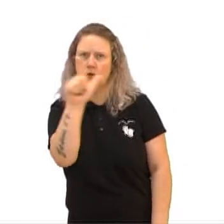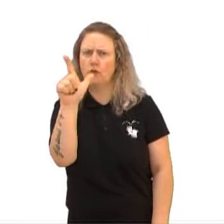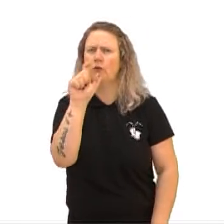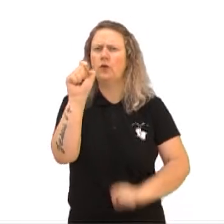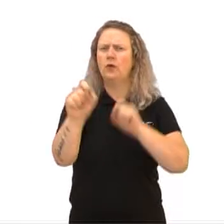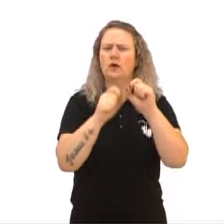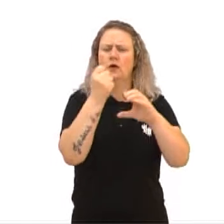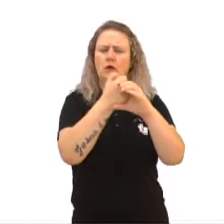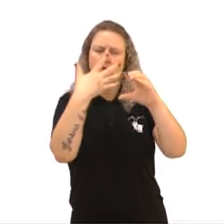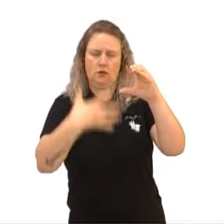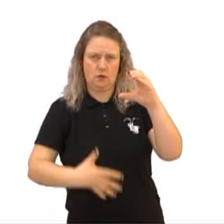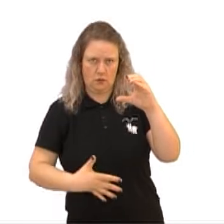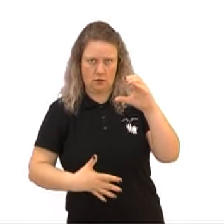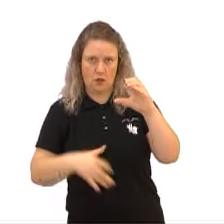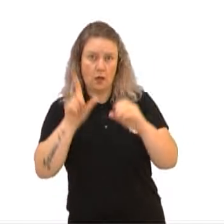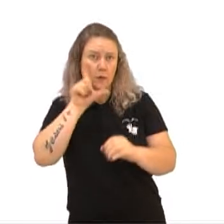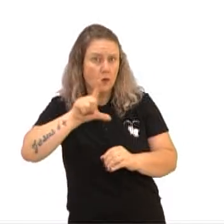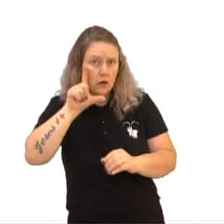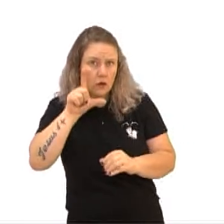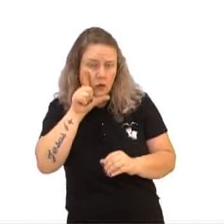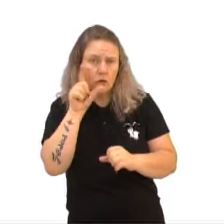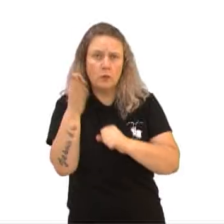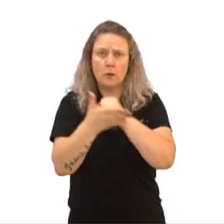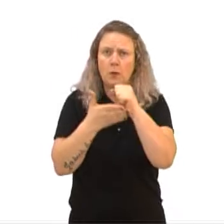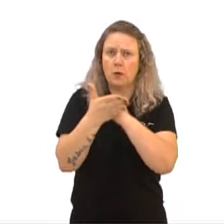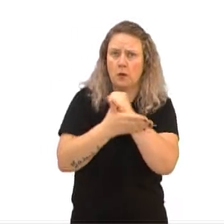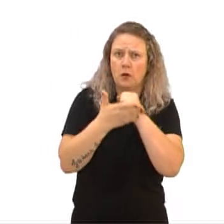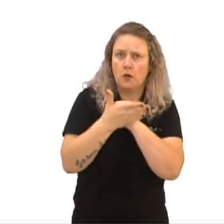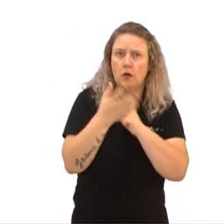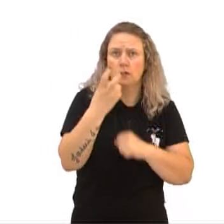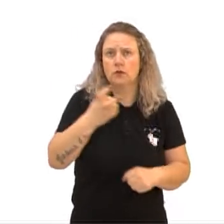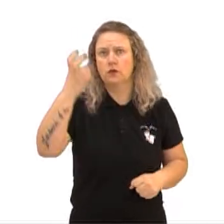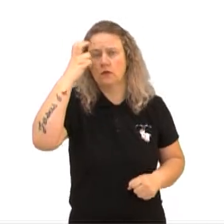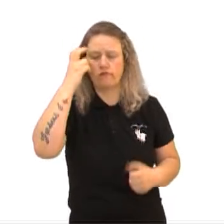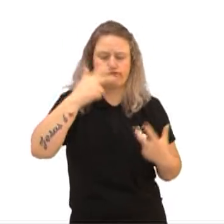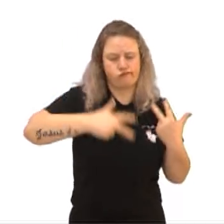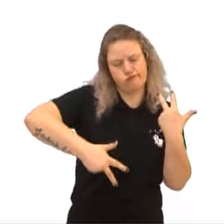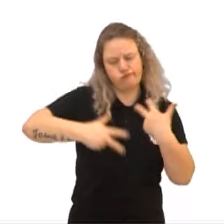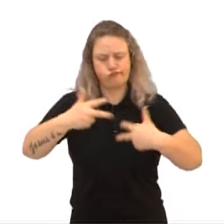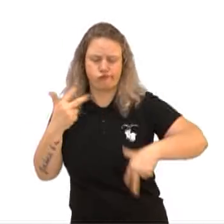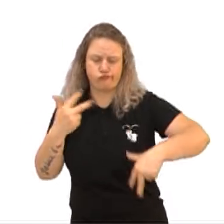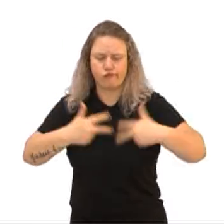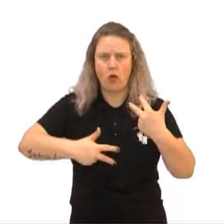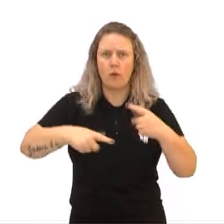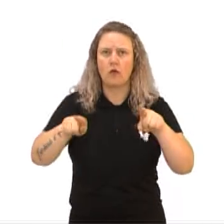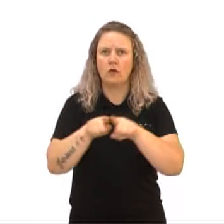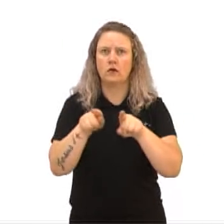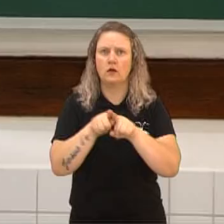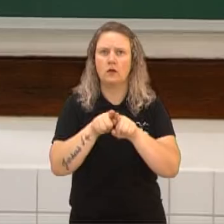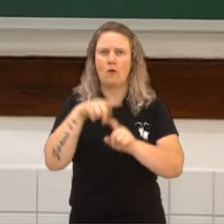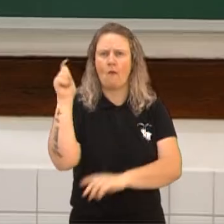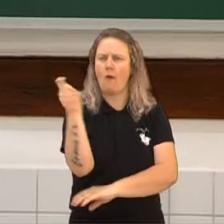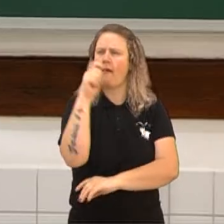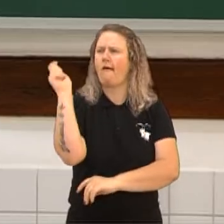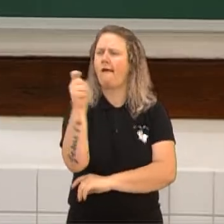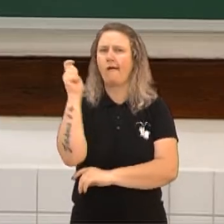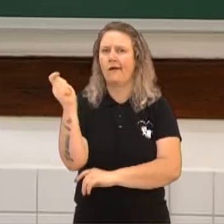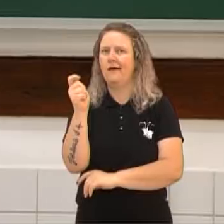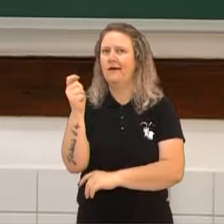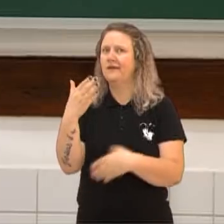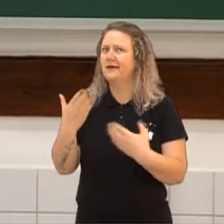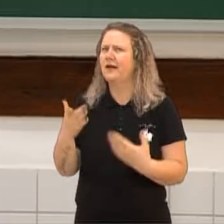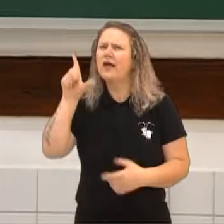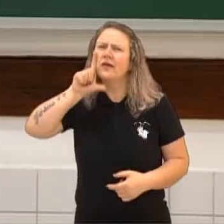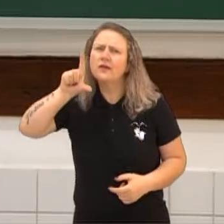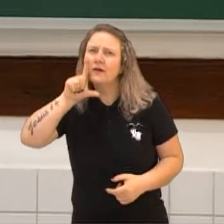com características americanas, baseando-se tanto na cultura hip hop quanto na country. Então a